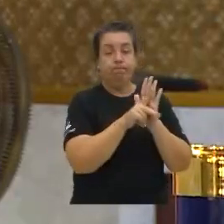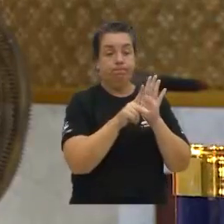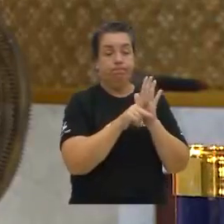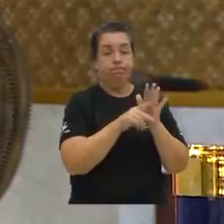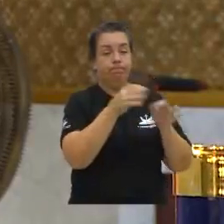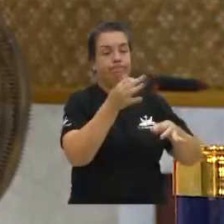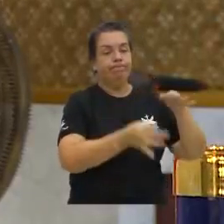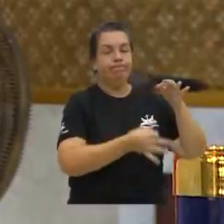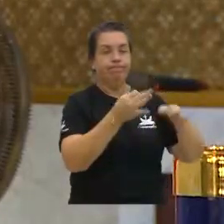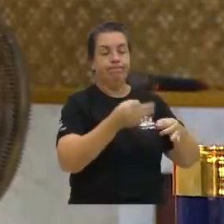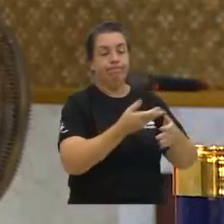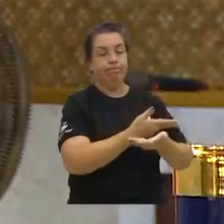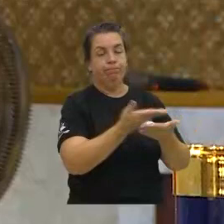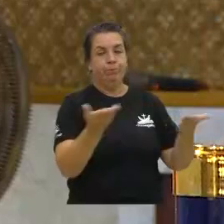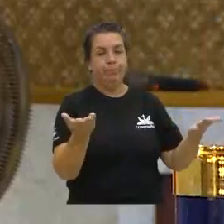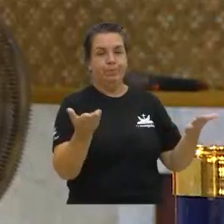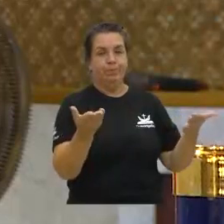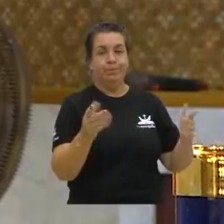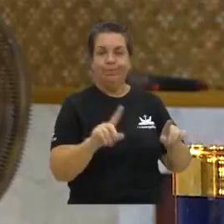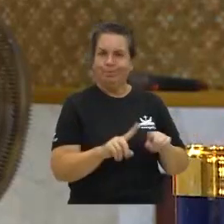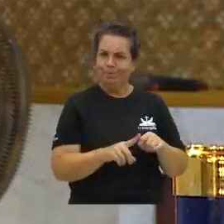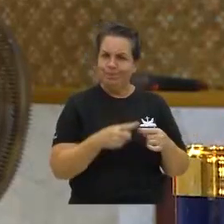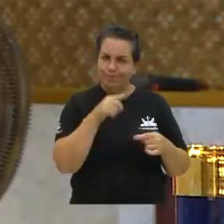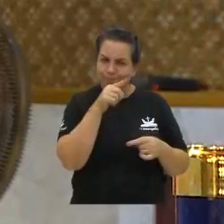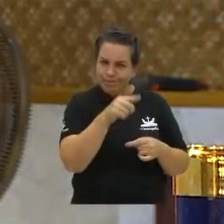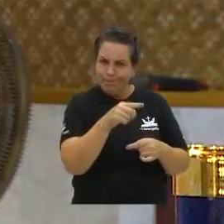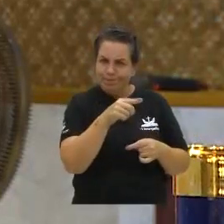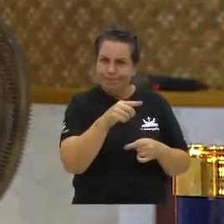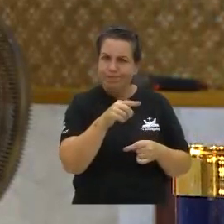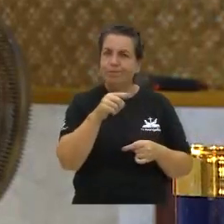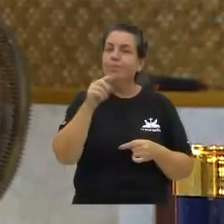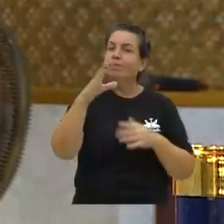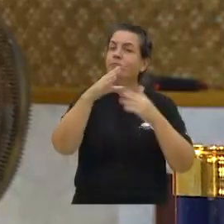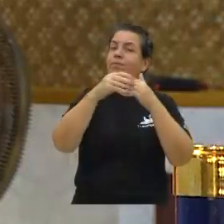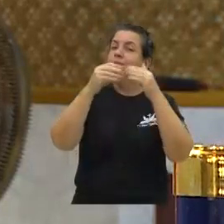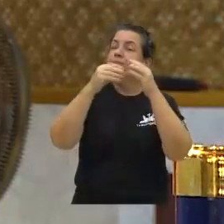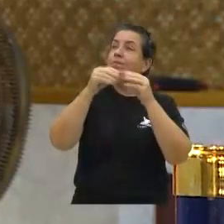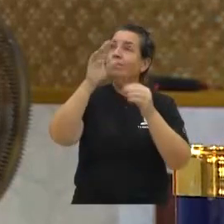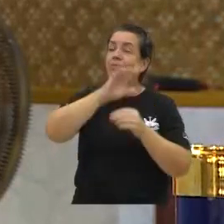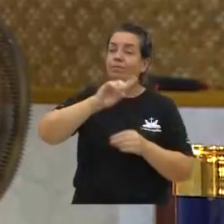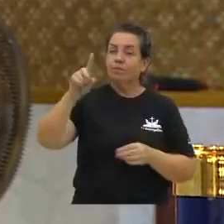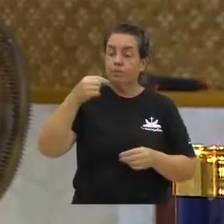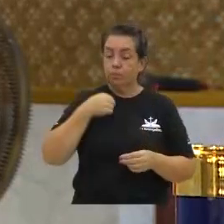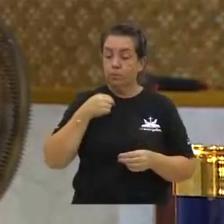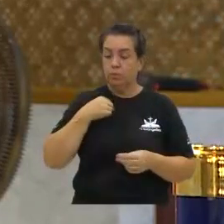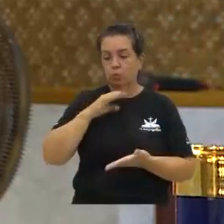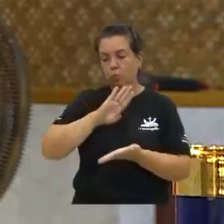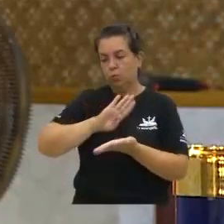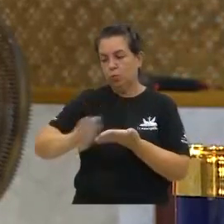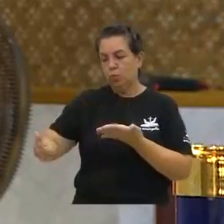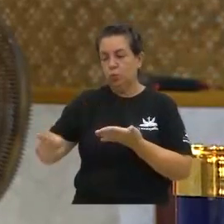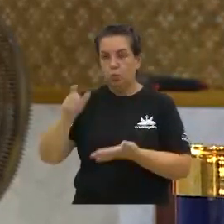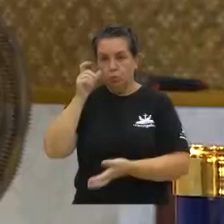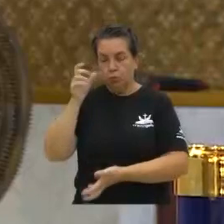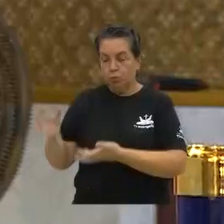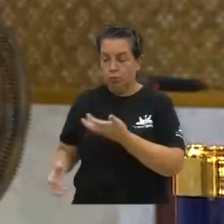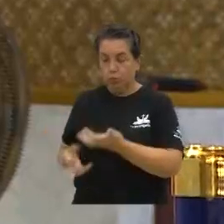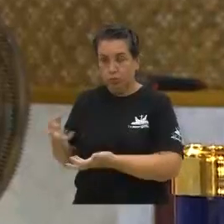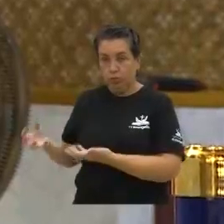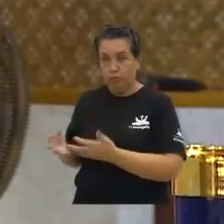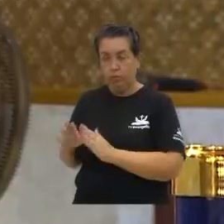juízes. Mas, se é pelo dedo de Deus que eu expulso os